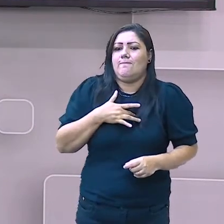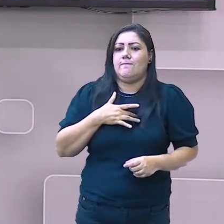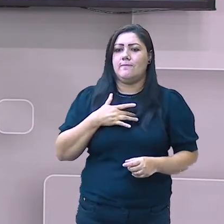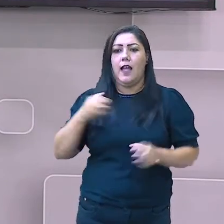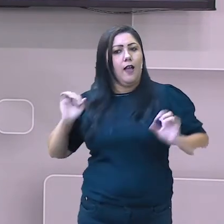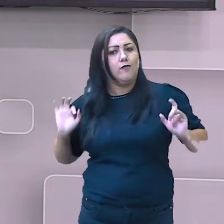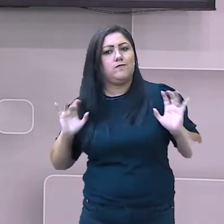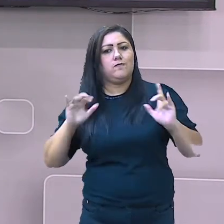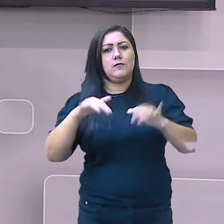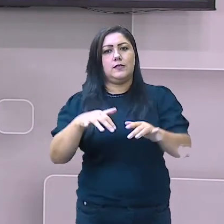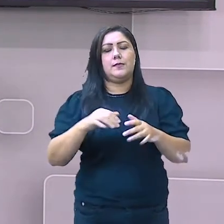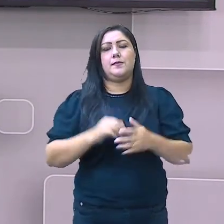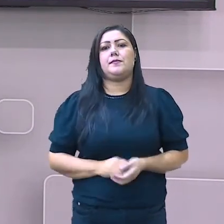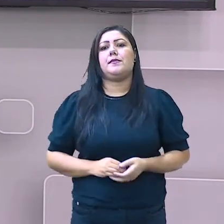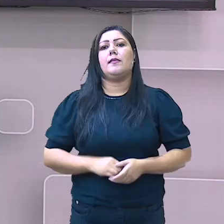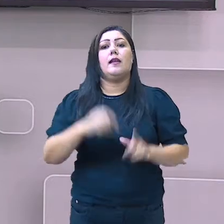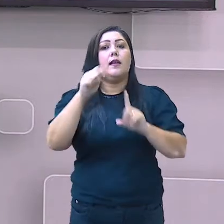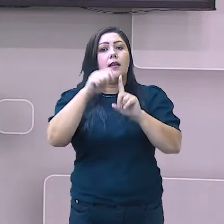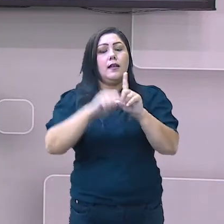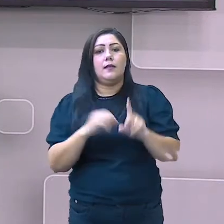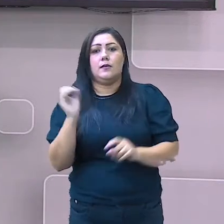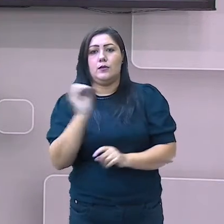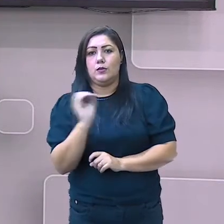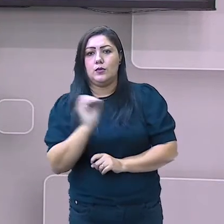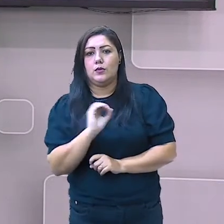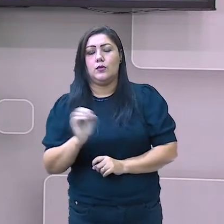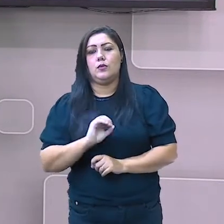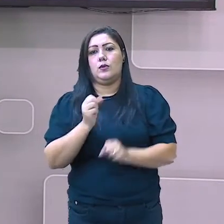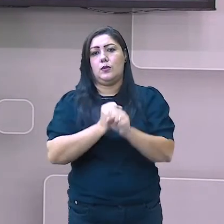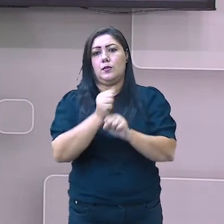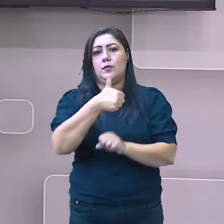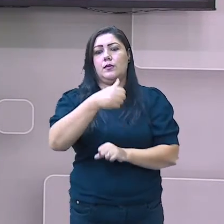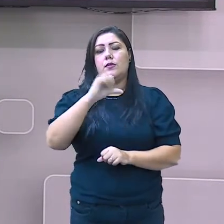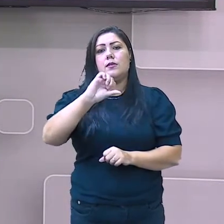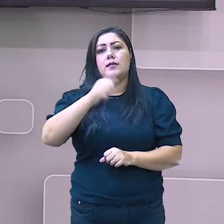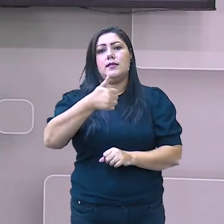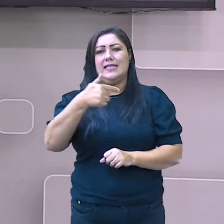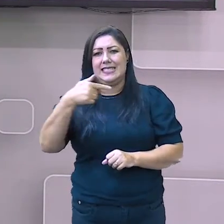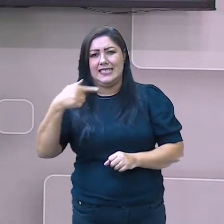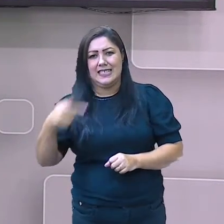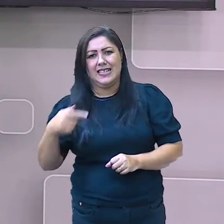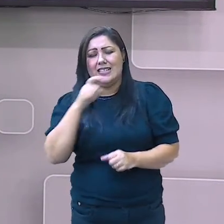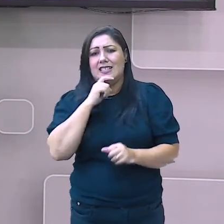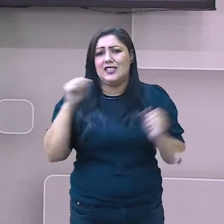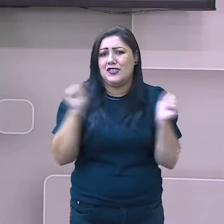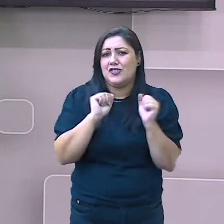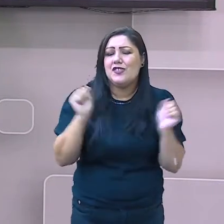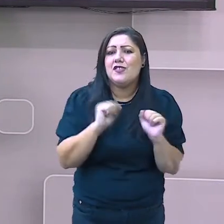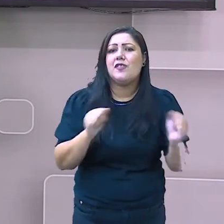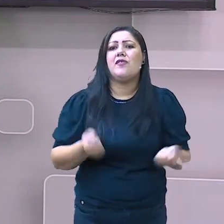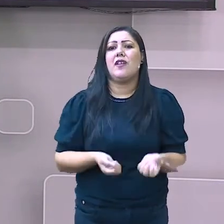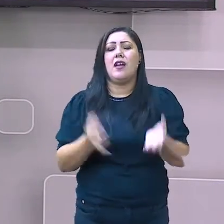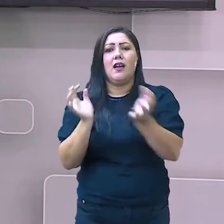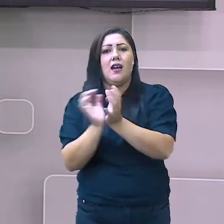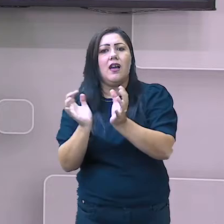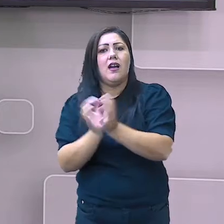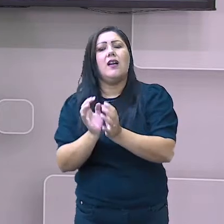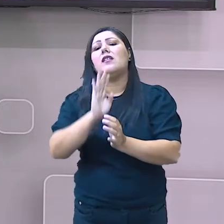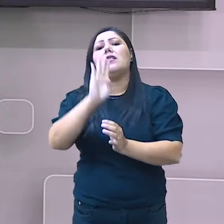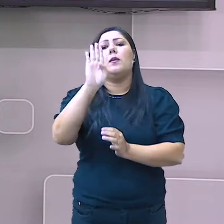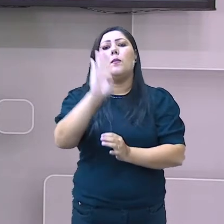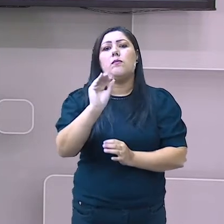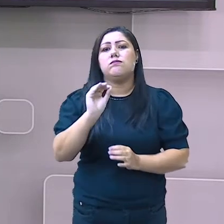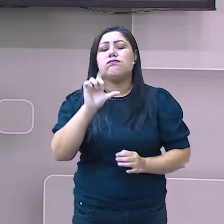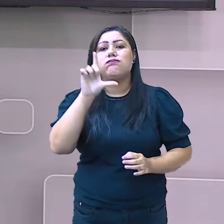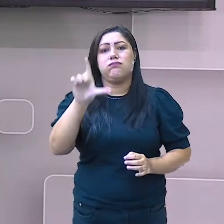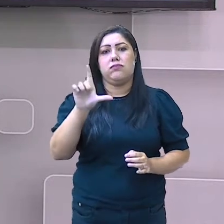outubro de 1917, com a chegada do inverno, setores dos bolcheviques viram a necessidade de